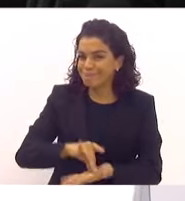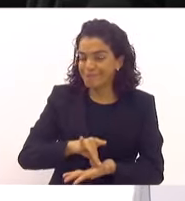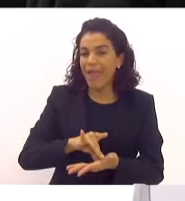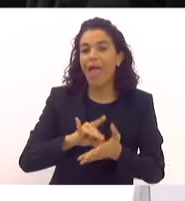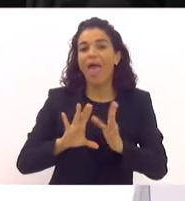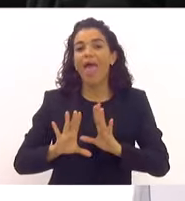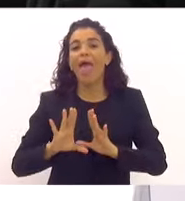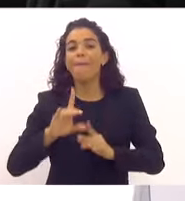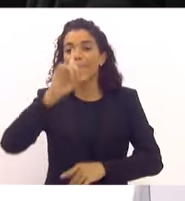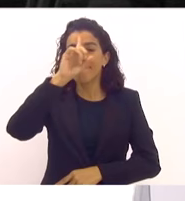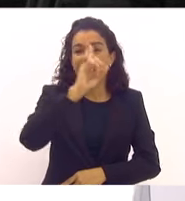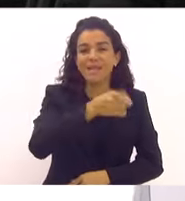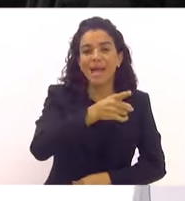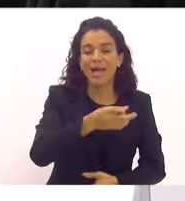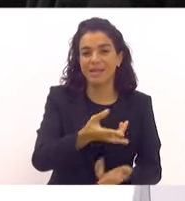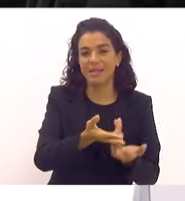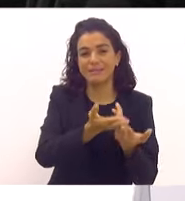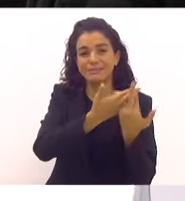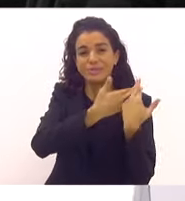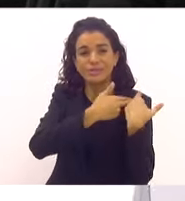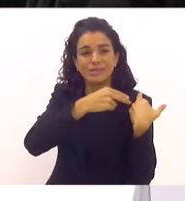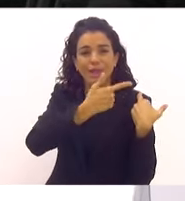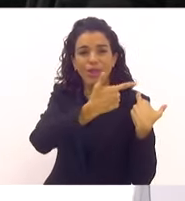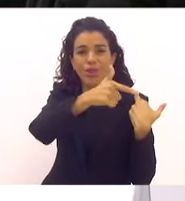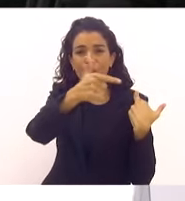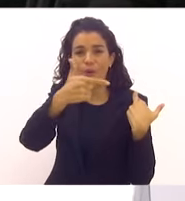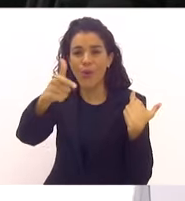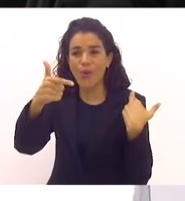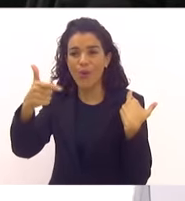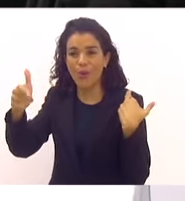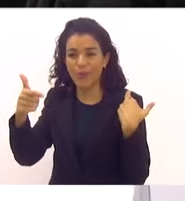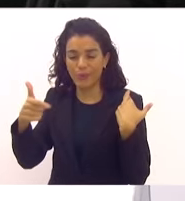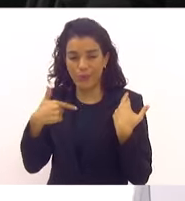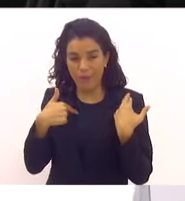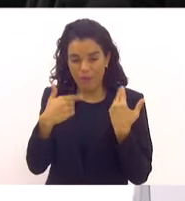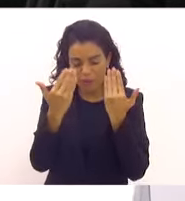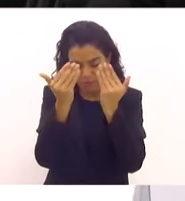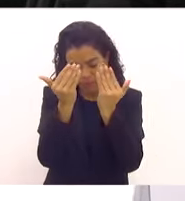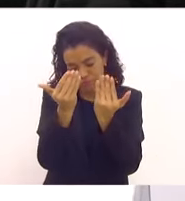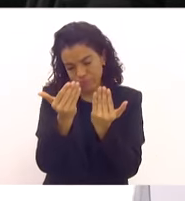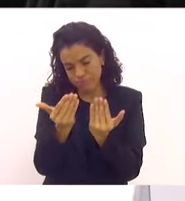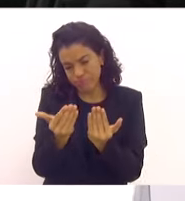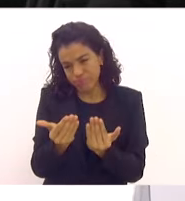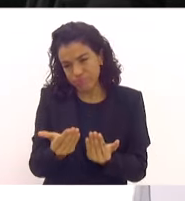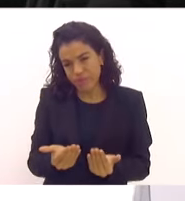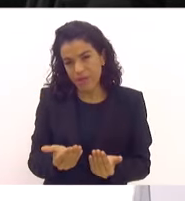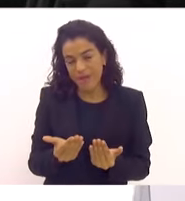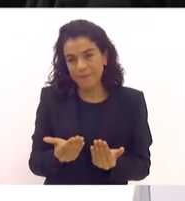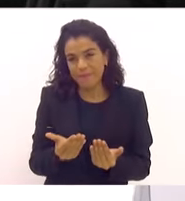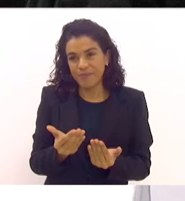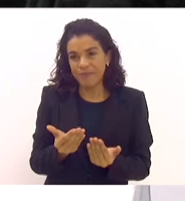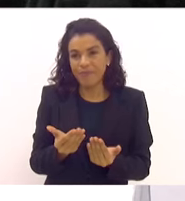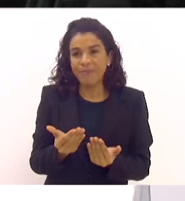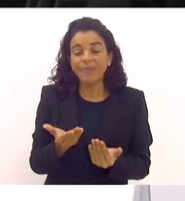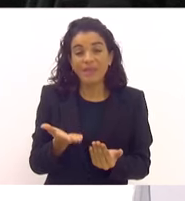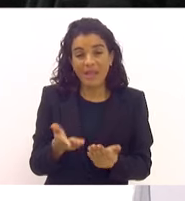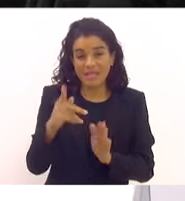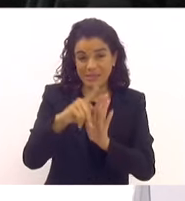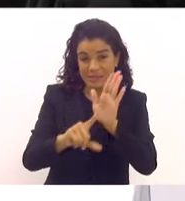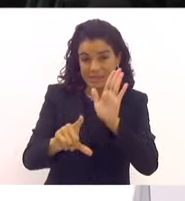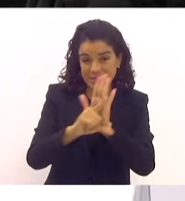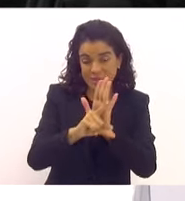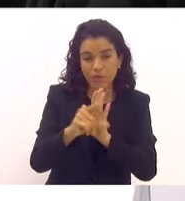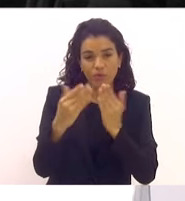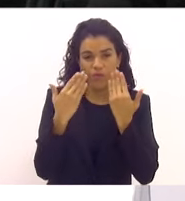de competência. É invasão de competência. Eu estou analisando aqui forma. E esse projeto não